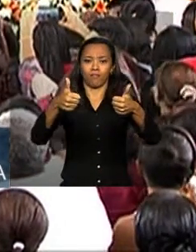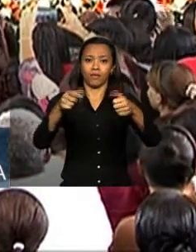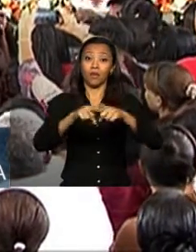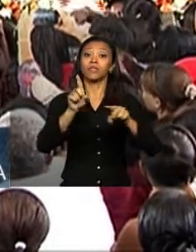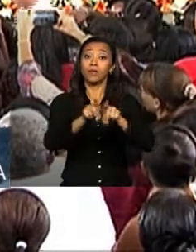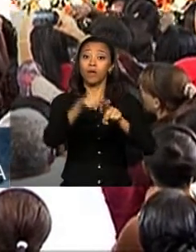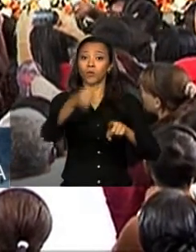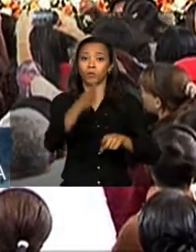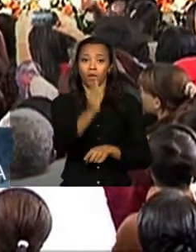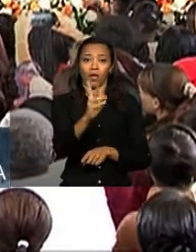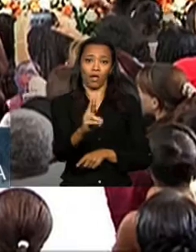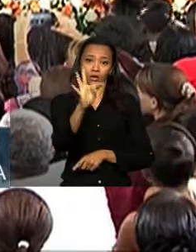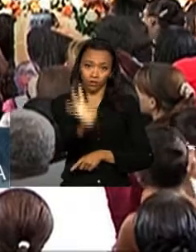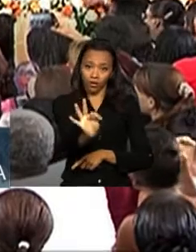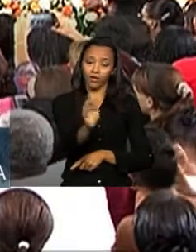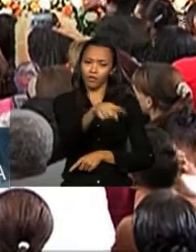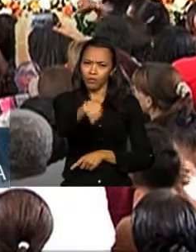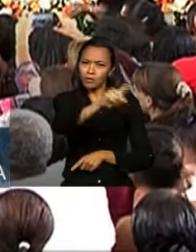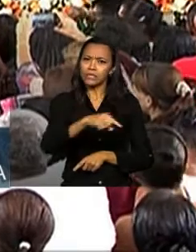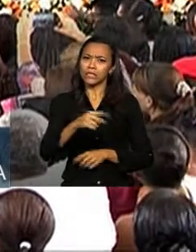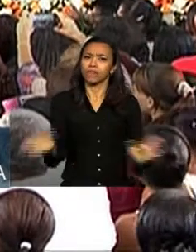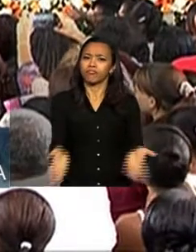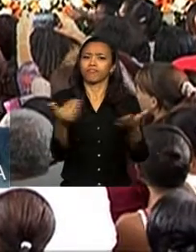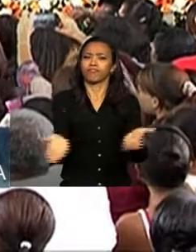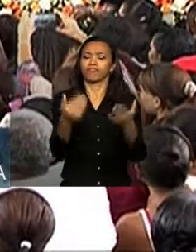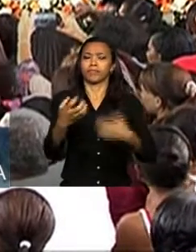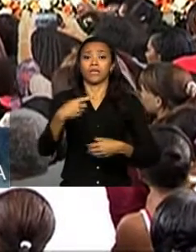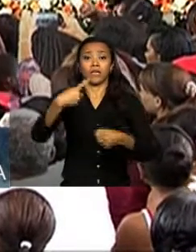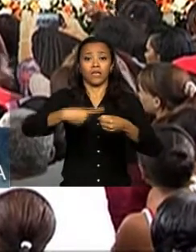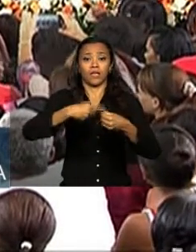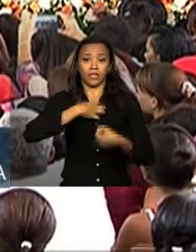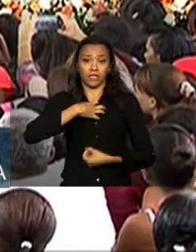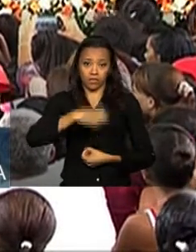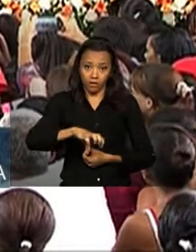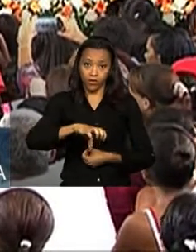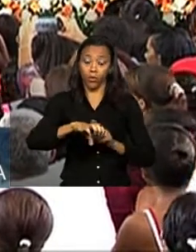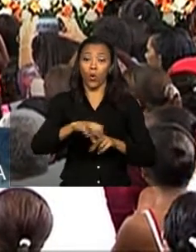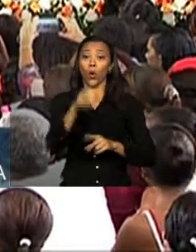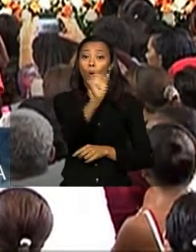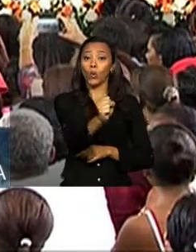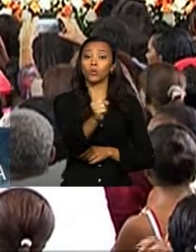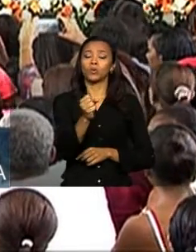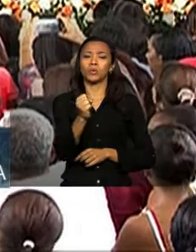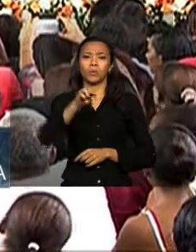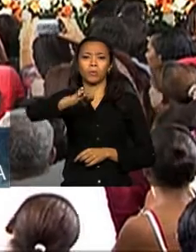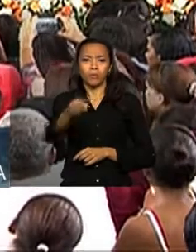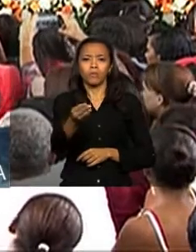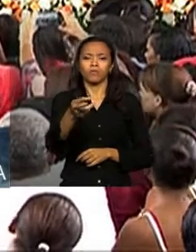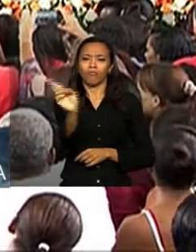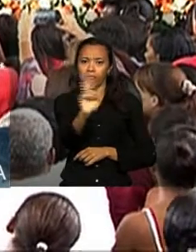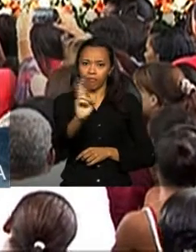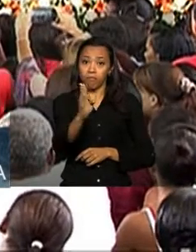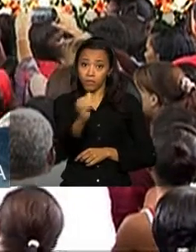já está investindo em Salvador cerca de 8 bilhões de reais em mobilidade. E aqui